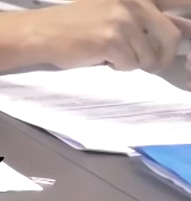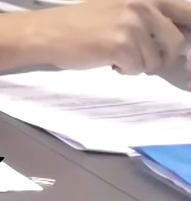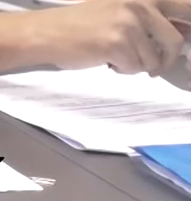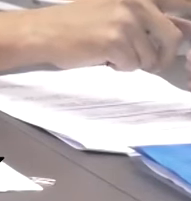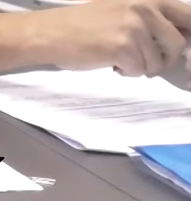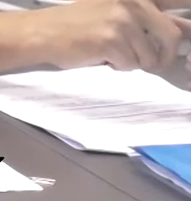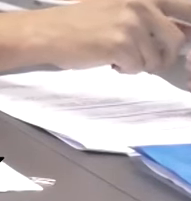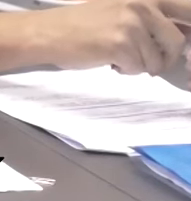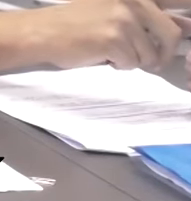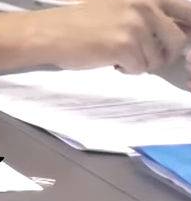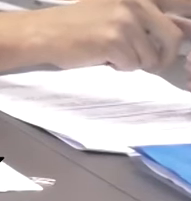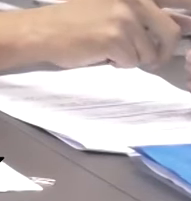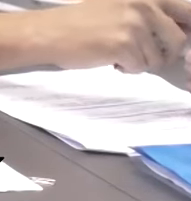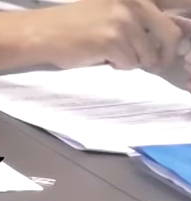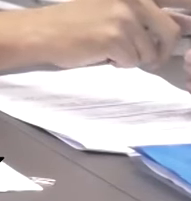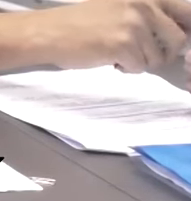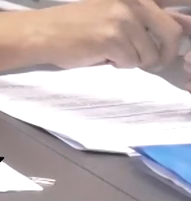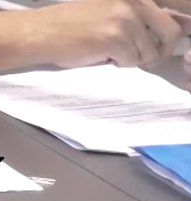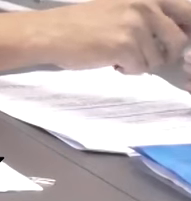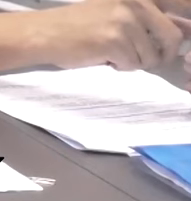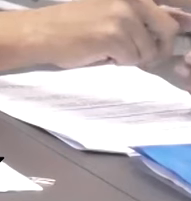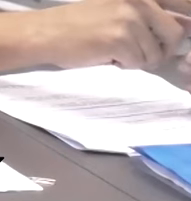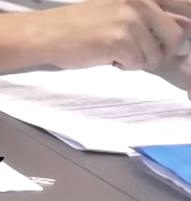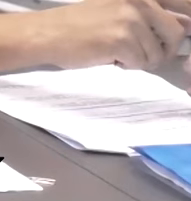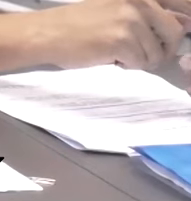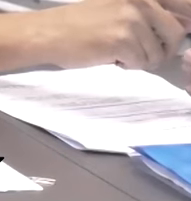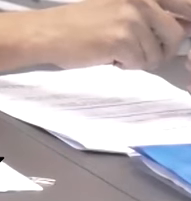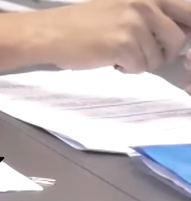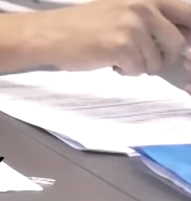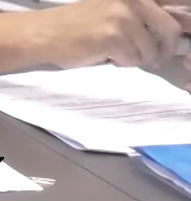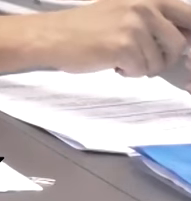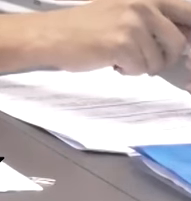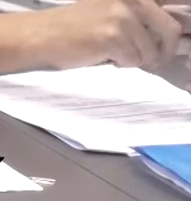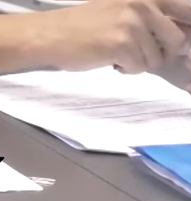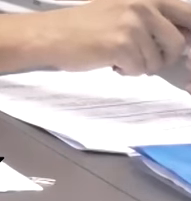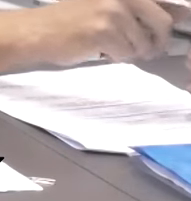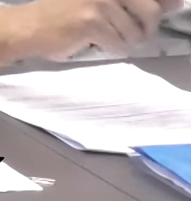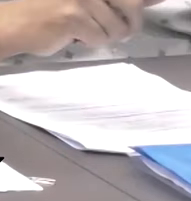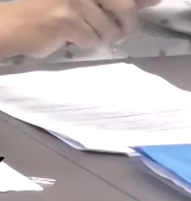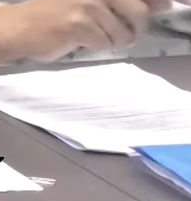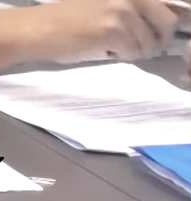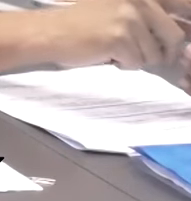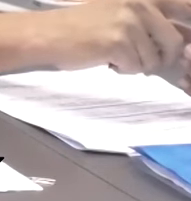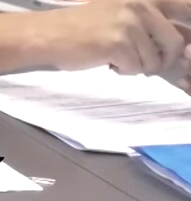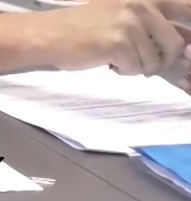a garantia constitucional, etc., e que